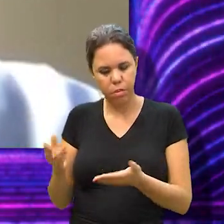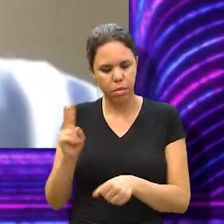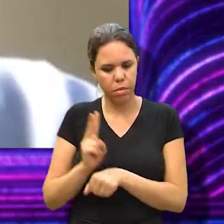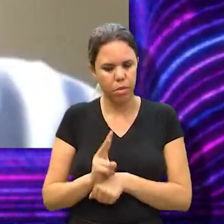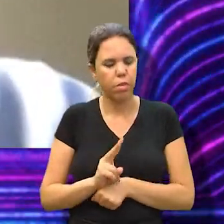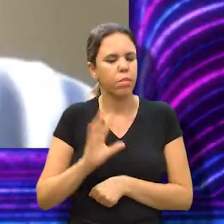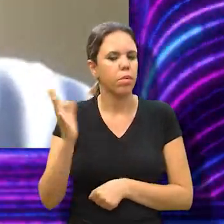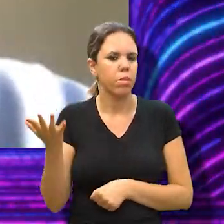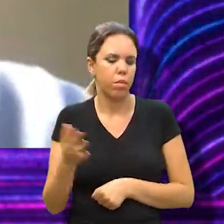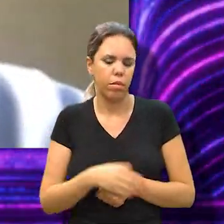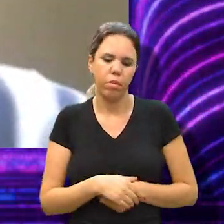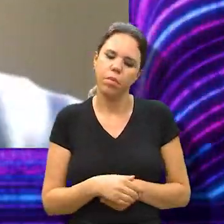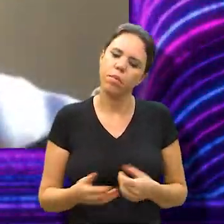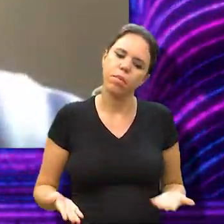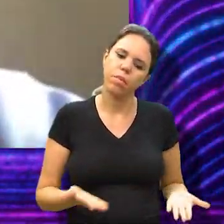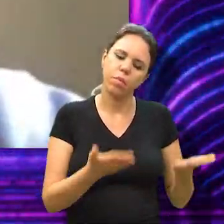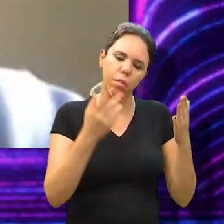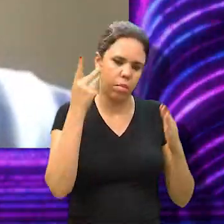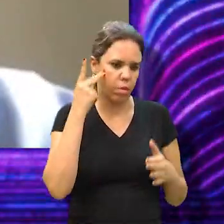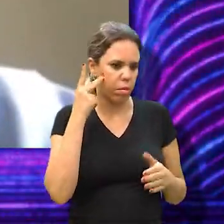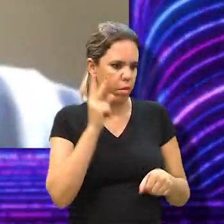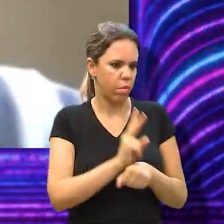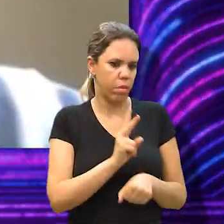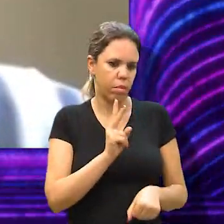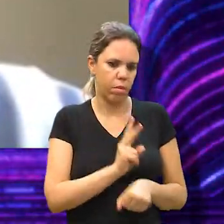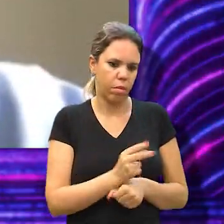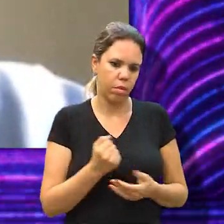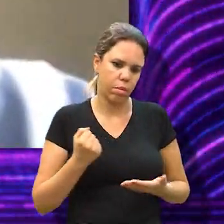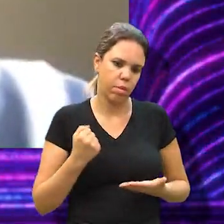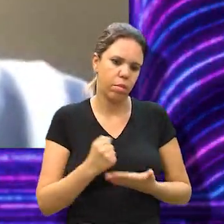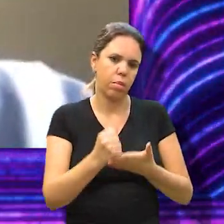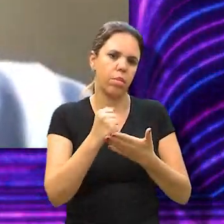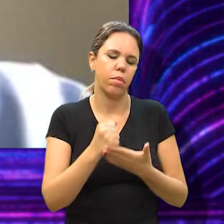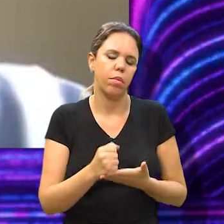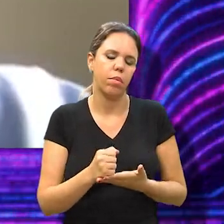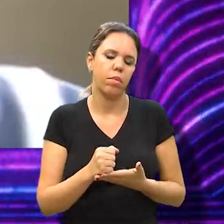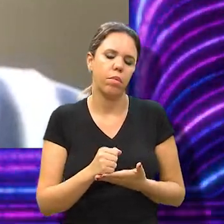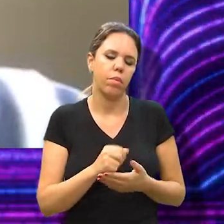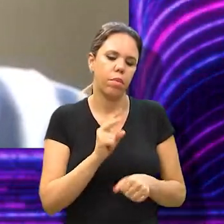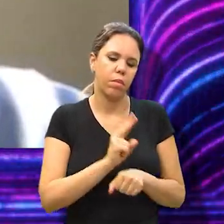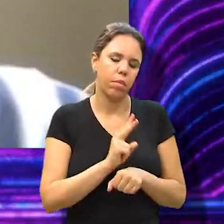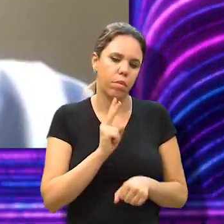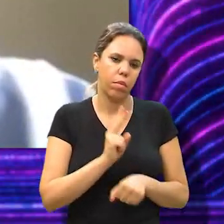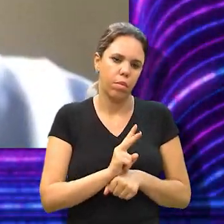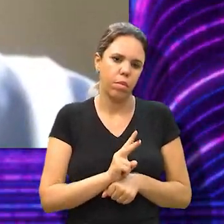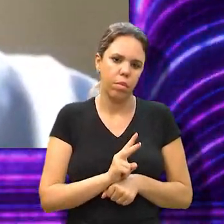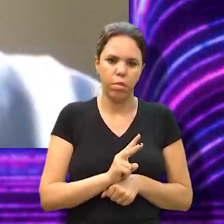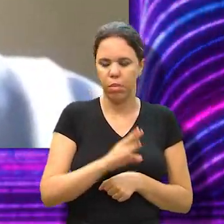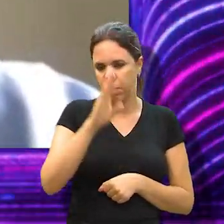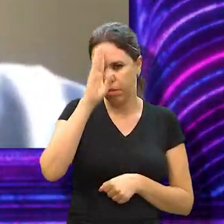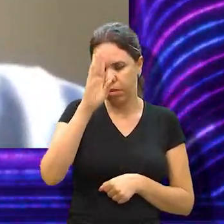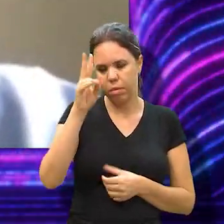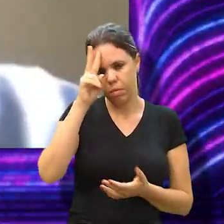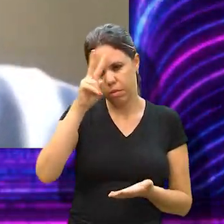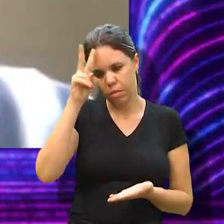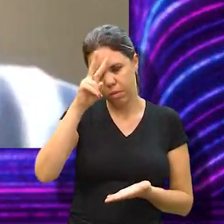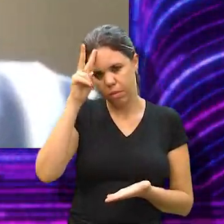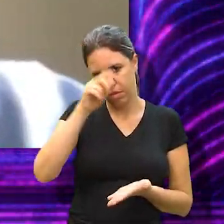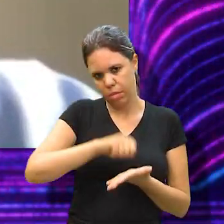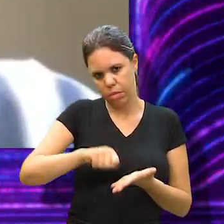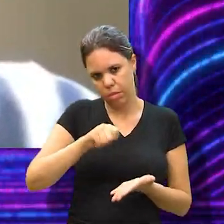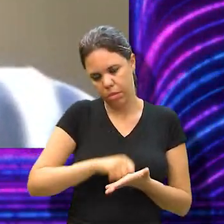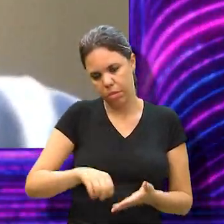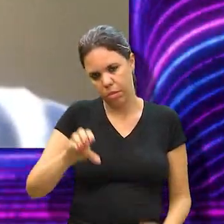comigo. E aí o que aconteceu? Ela trouxe essa índia para São Paulo e essa índia ajudou na criação do protagonista